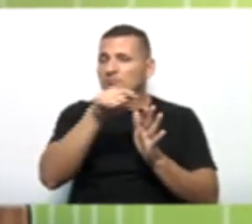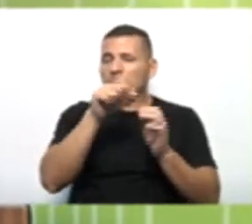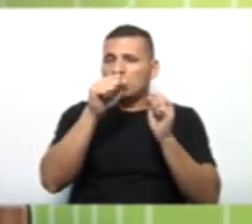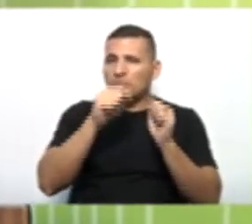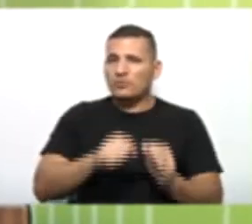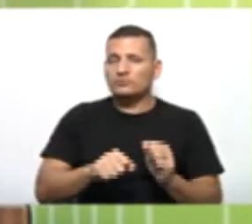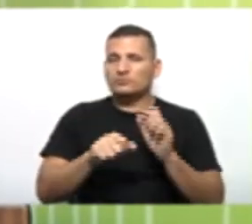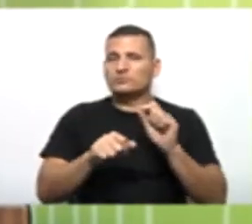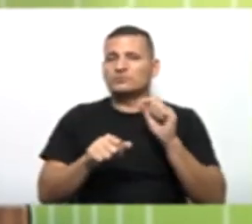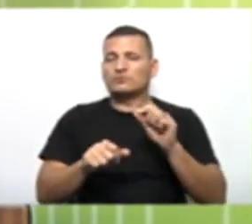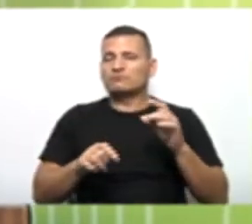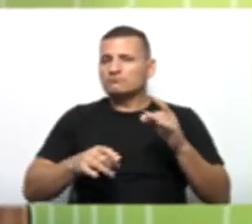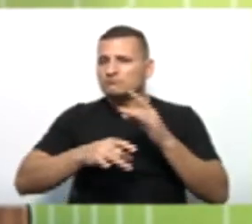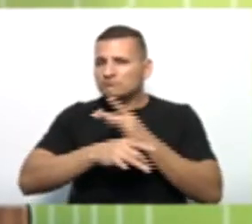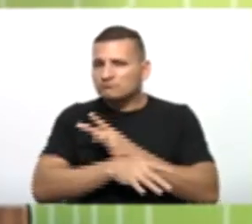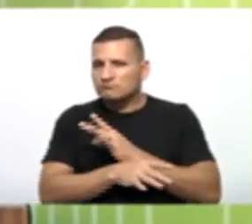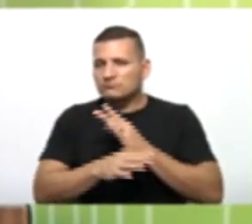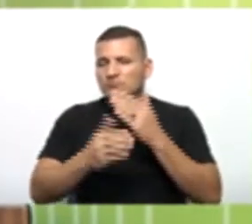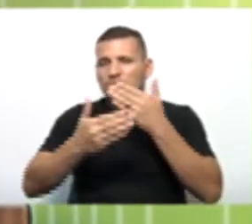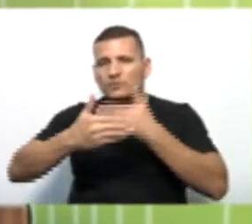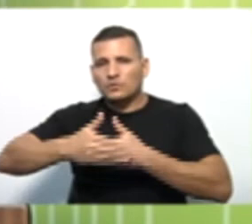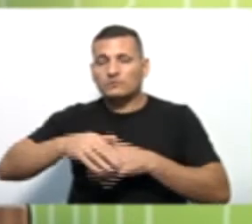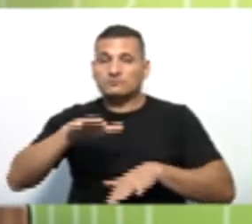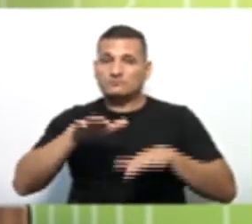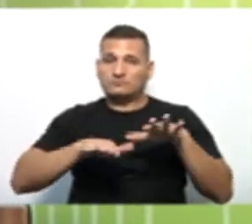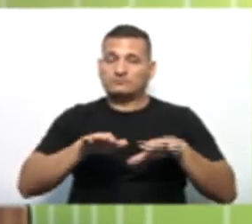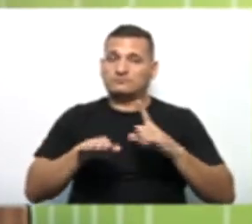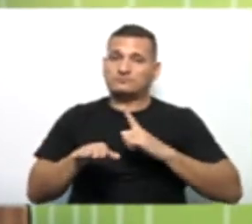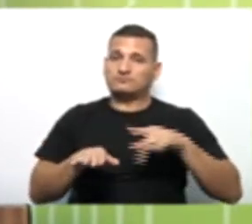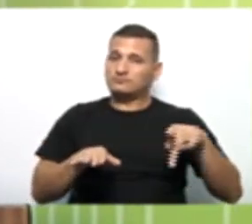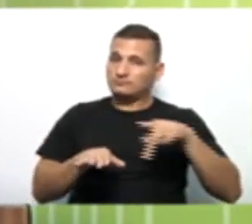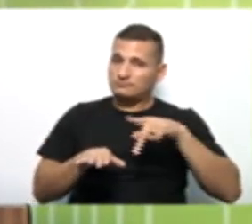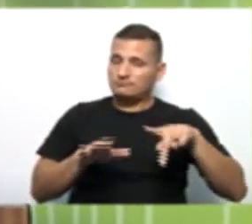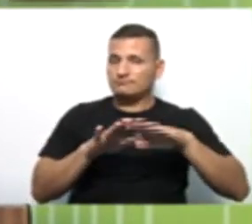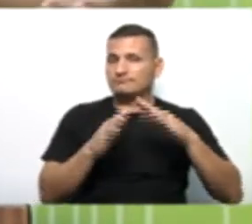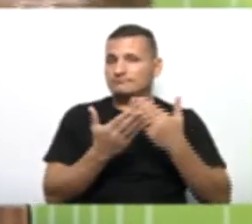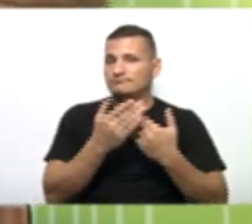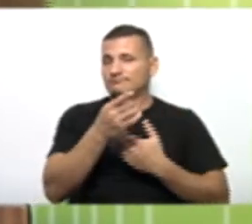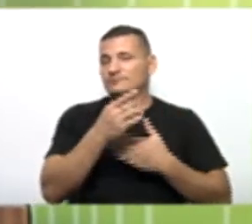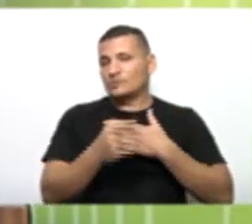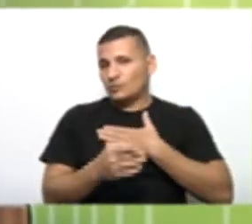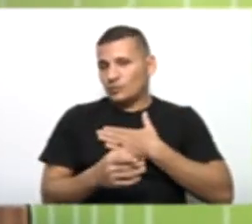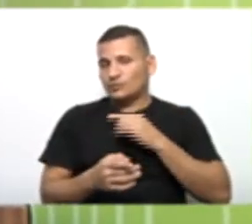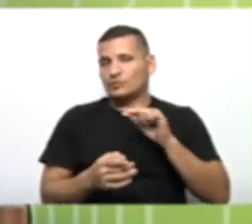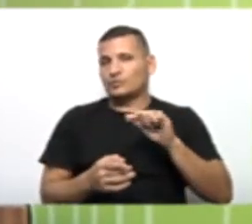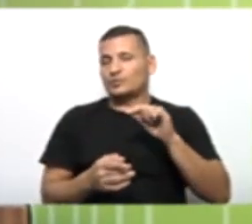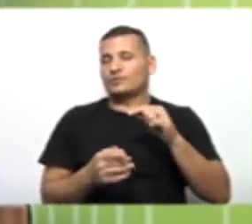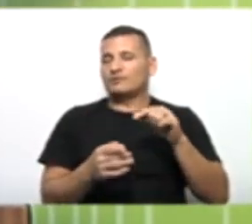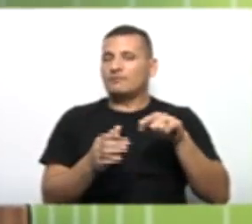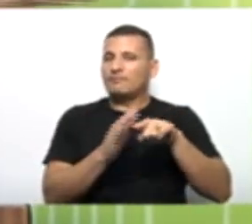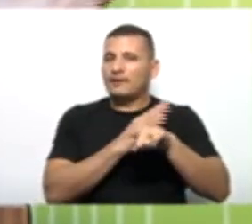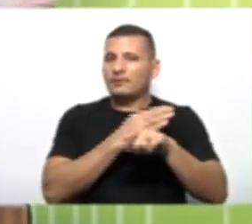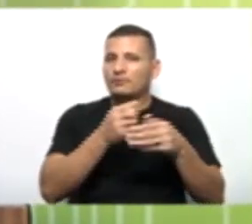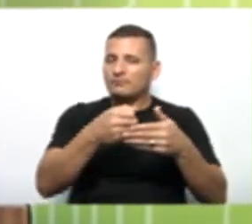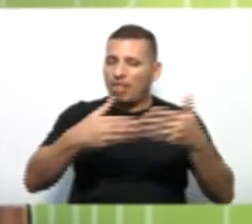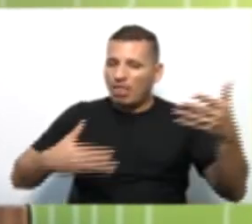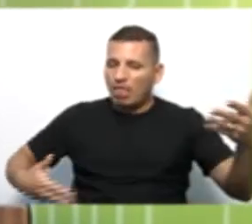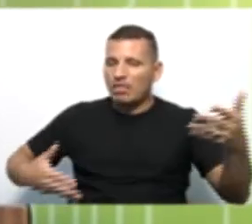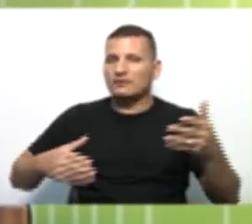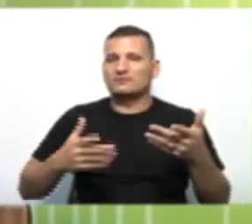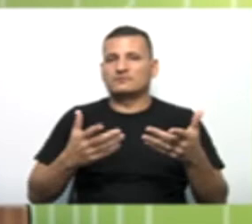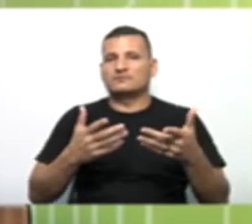possam é se preparar para provas às vezes o tem um professor da escola que gosta de colocar uma questão mais longa com